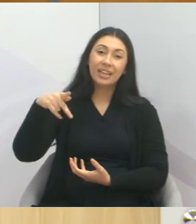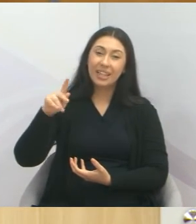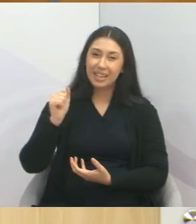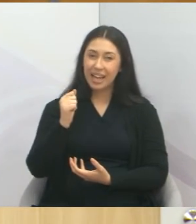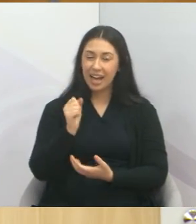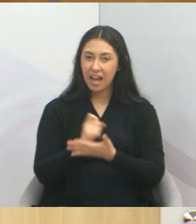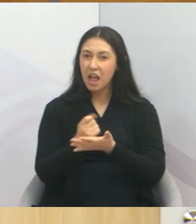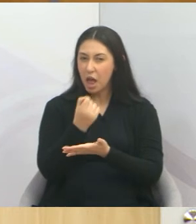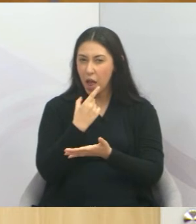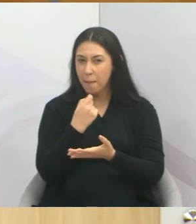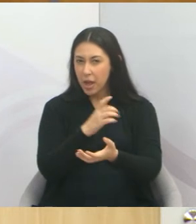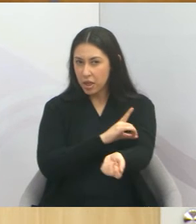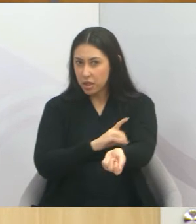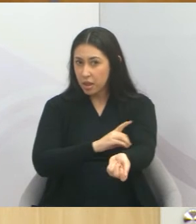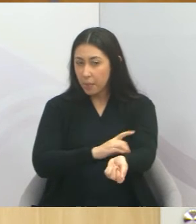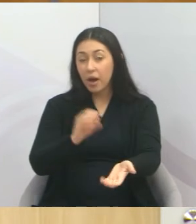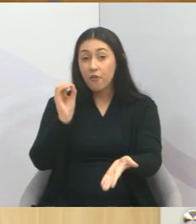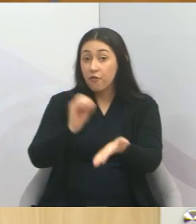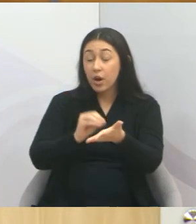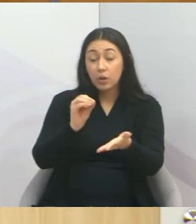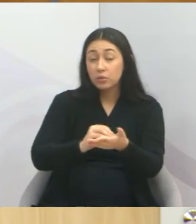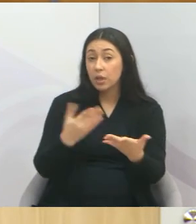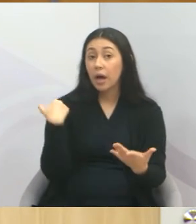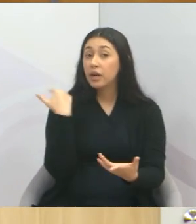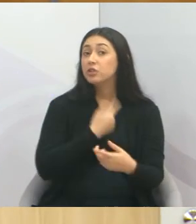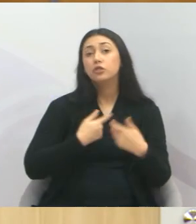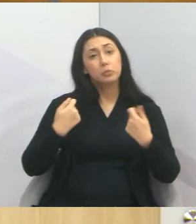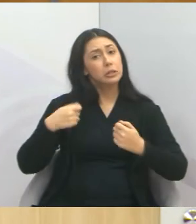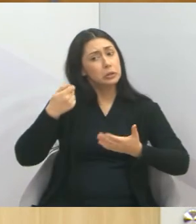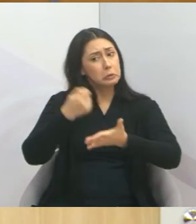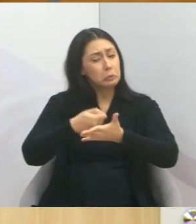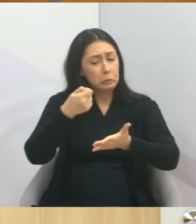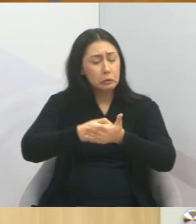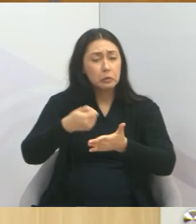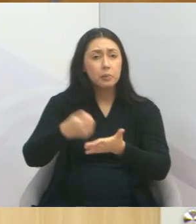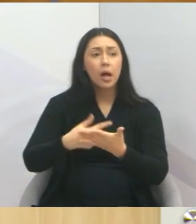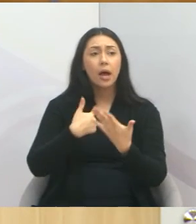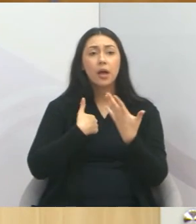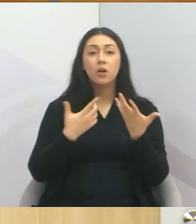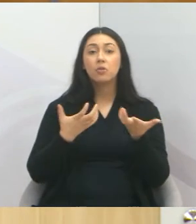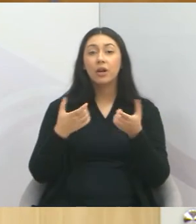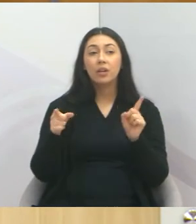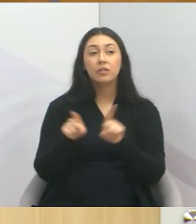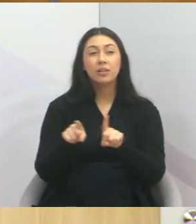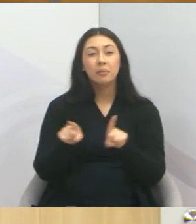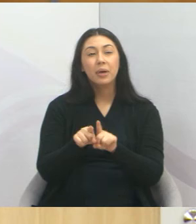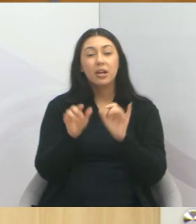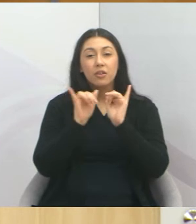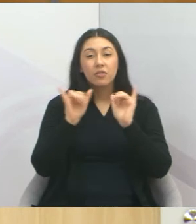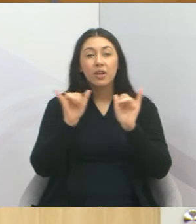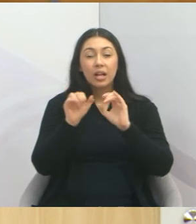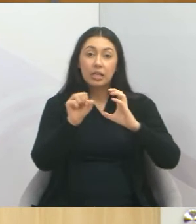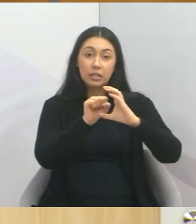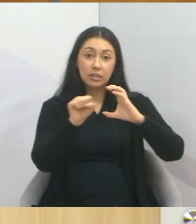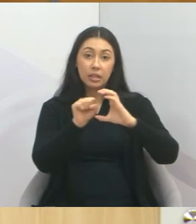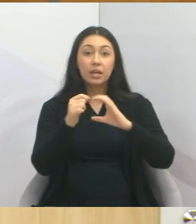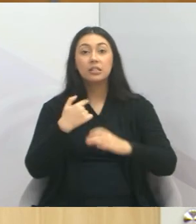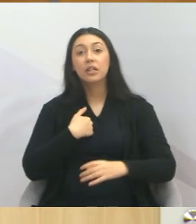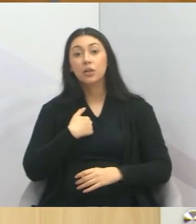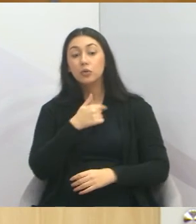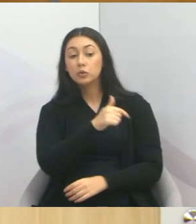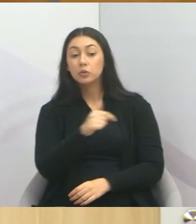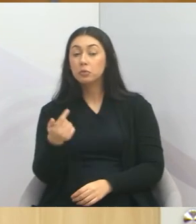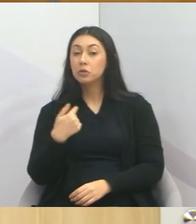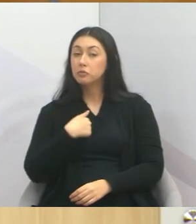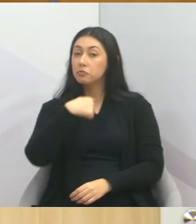pode faltar Então a gente tem que trabalhar firme daí a saúde a gente tem que cobrar mesmo eu quero fazer aqui um desagravo a santa casa essa semana eu tive lá